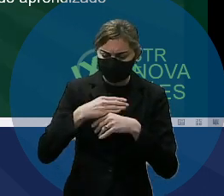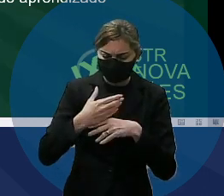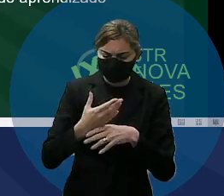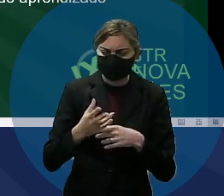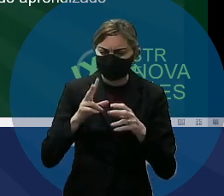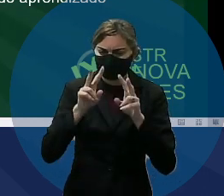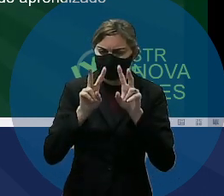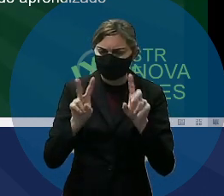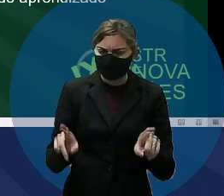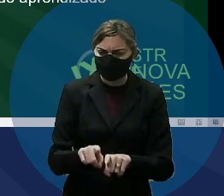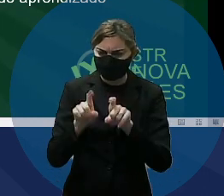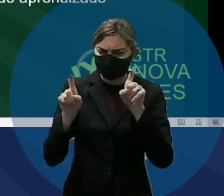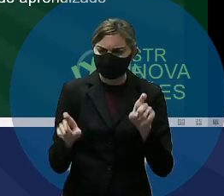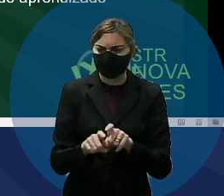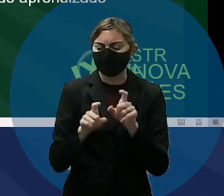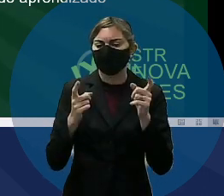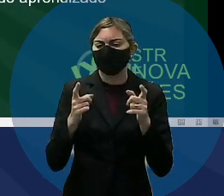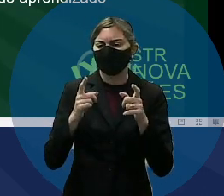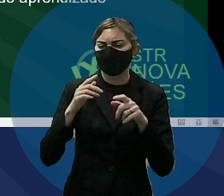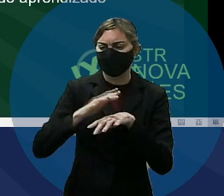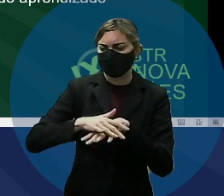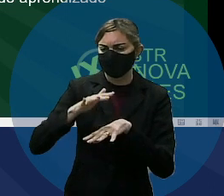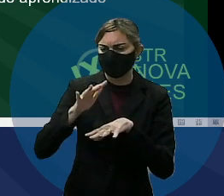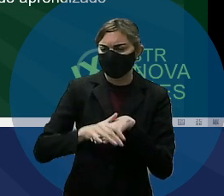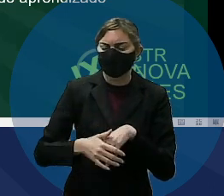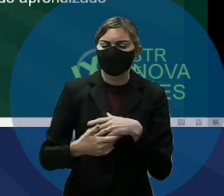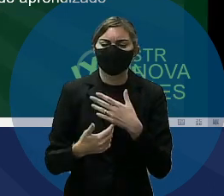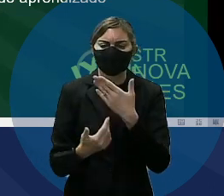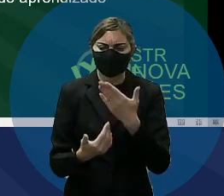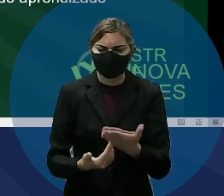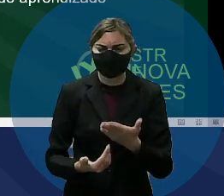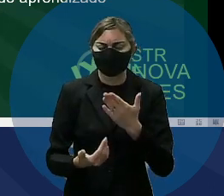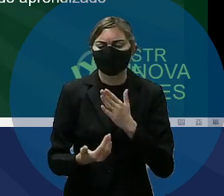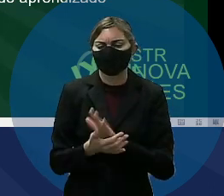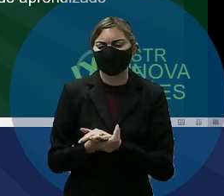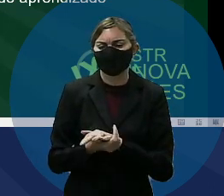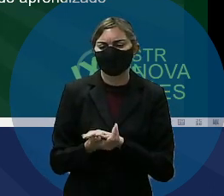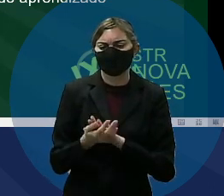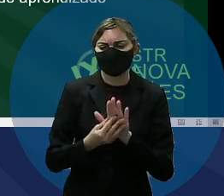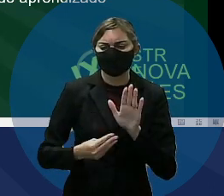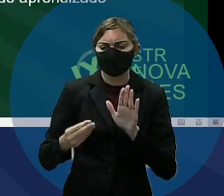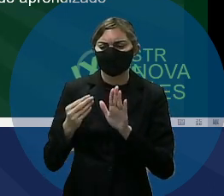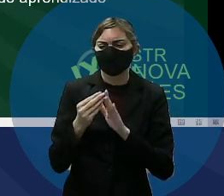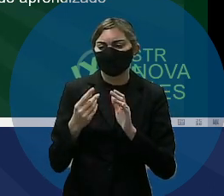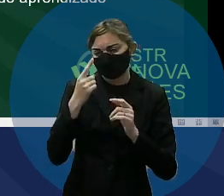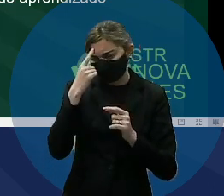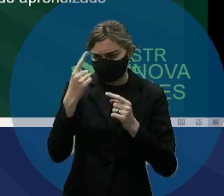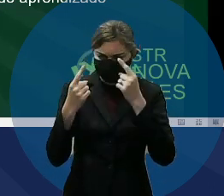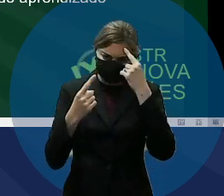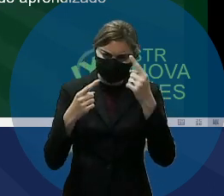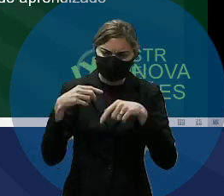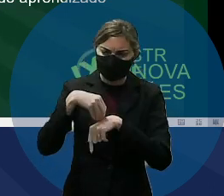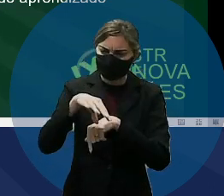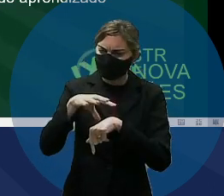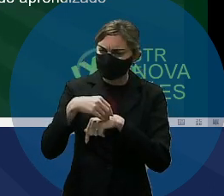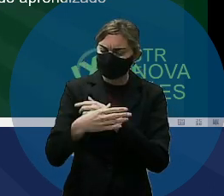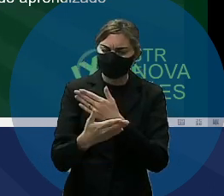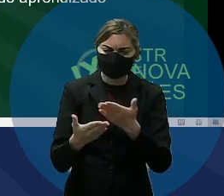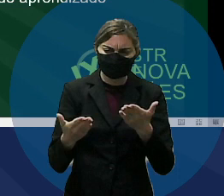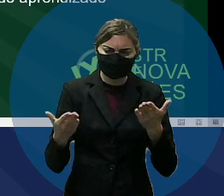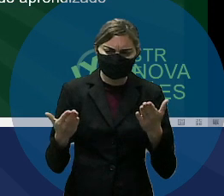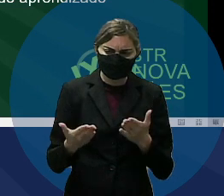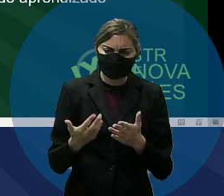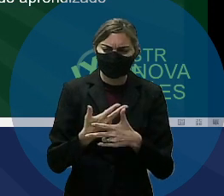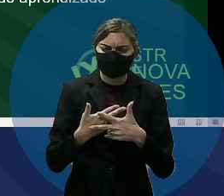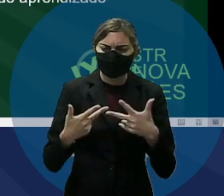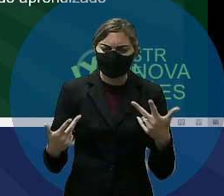virtual itinerante de matemática com a ideia de passar para eles algumas